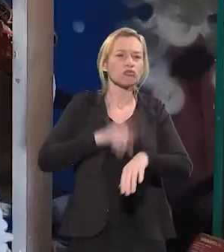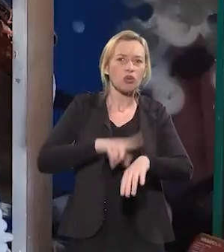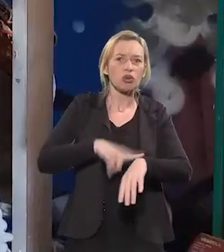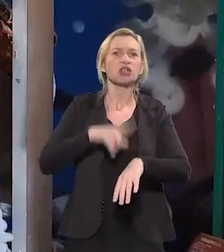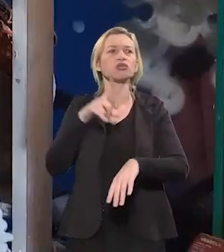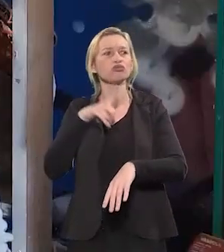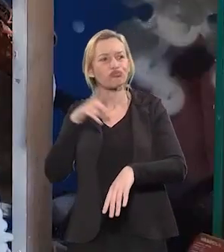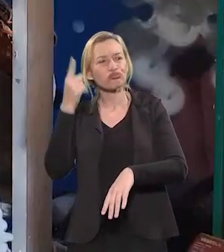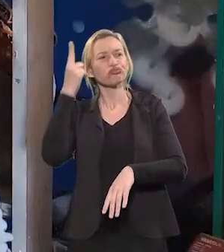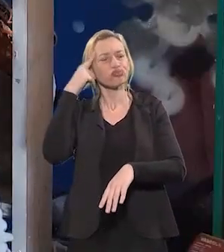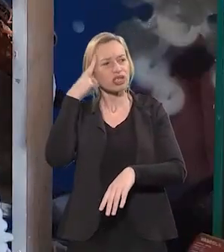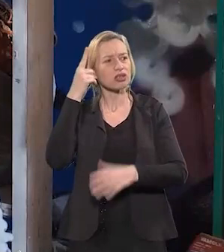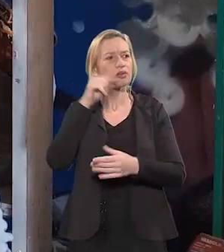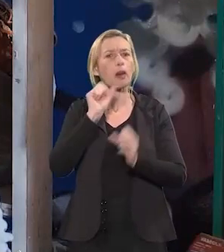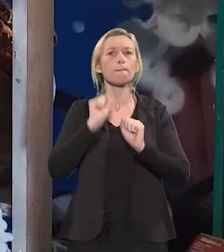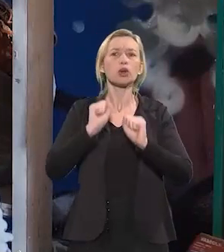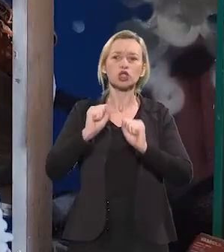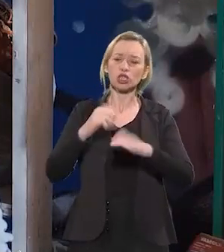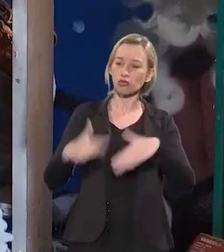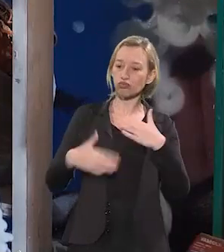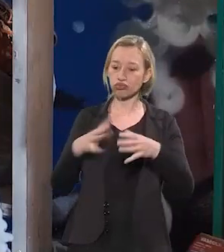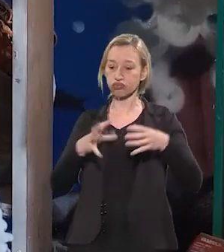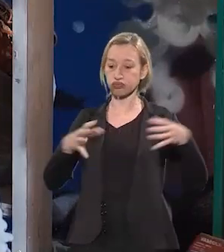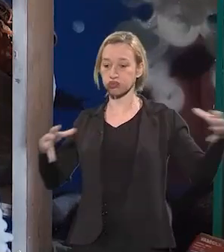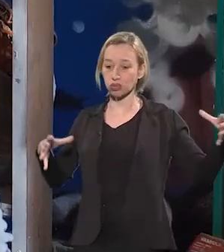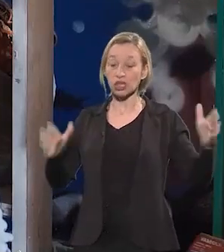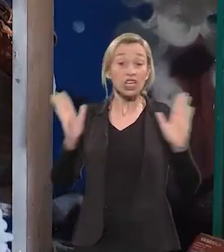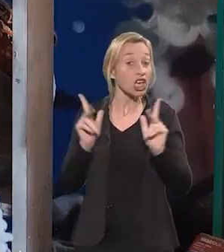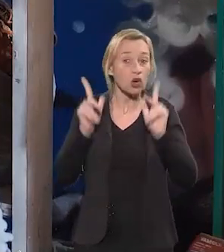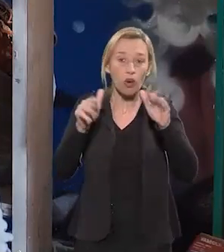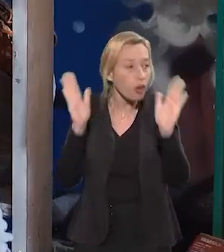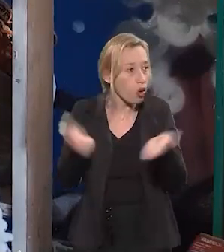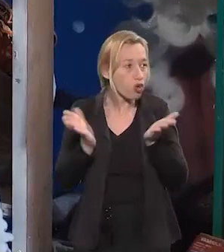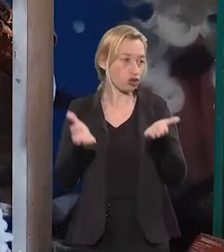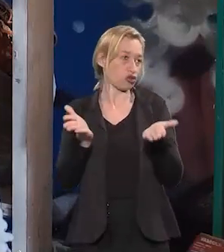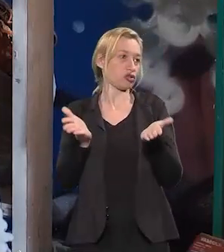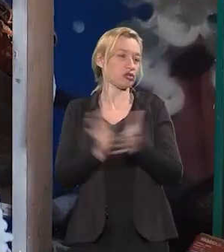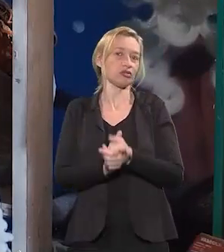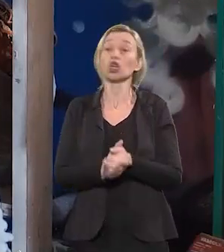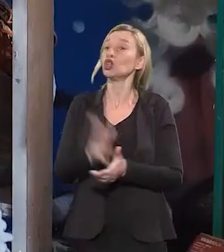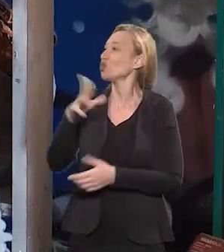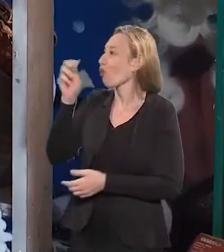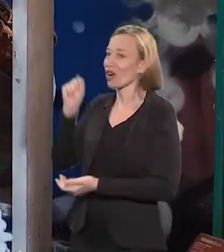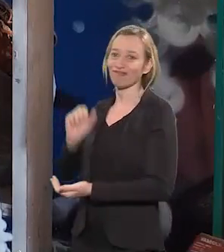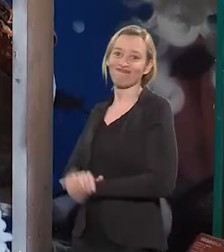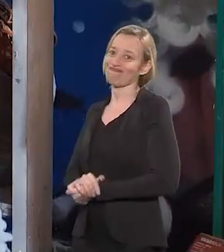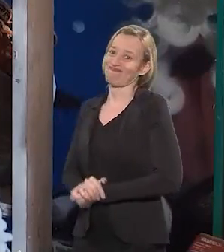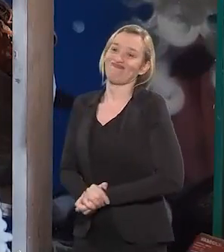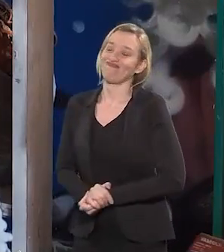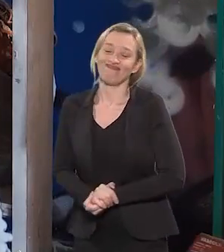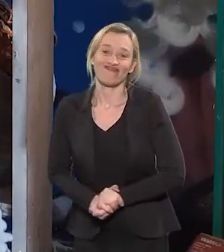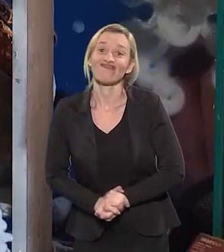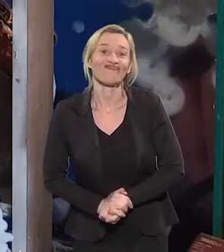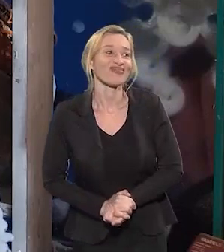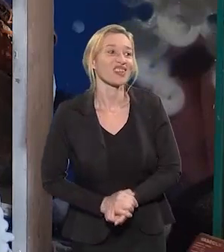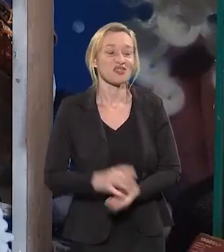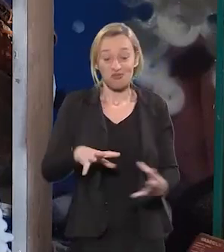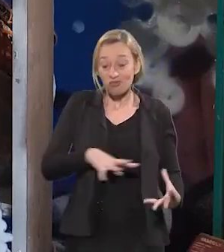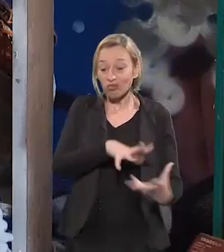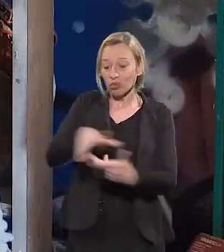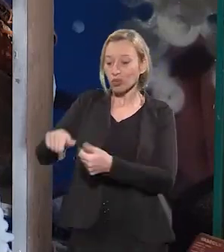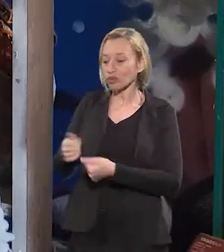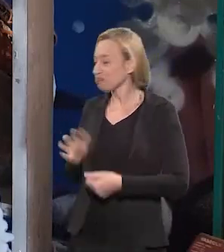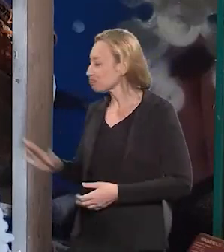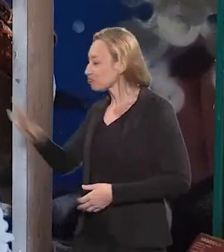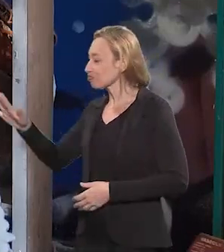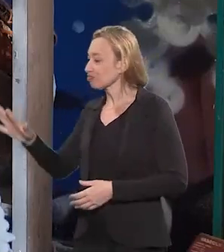em algum momento passou pela tua cabeça que a coisa poderia tomar esse vulto e que o resultado seria esse? Nunca. Assim, o